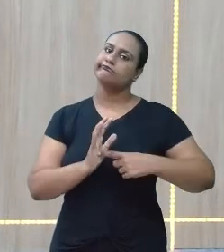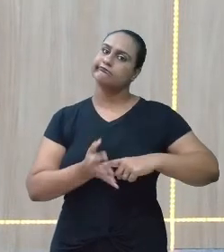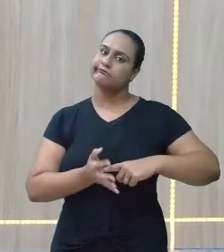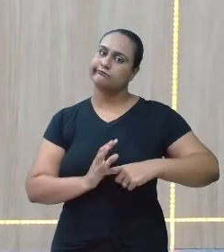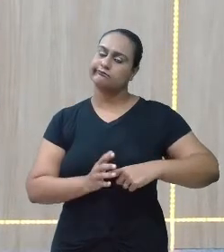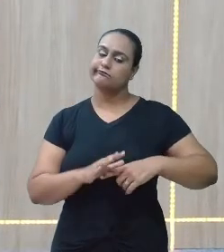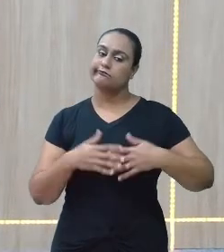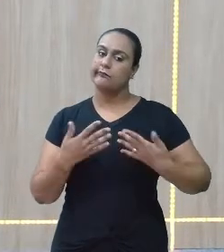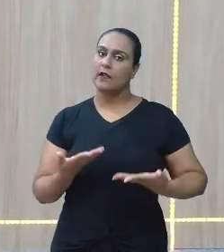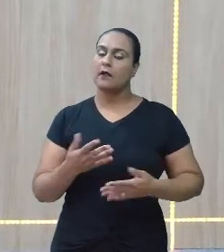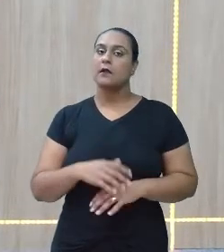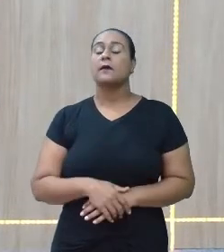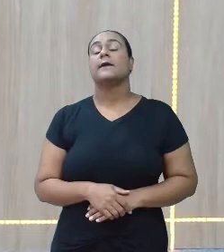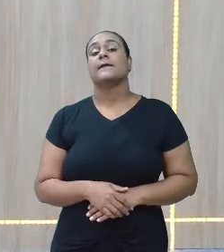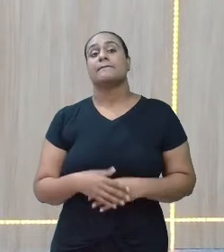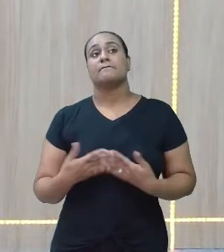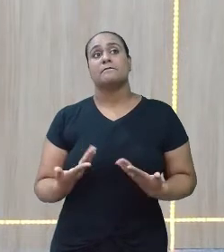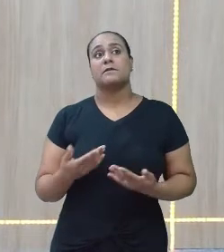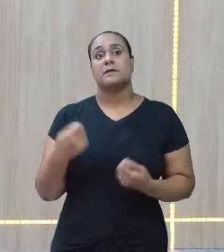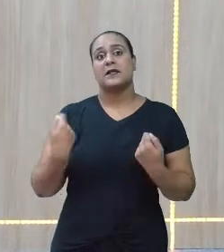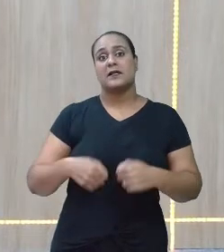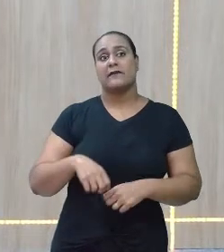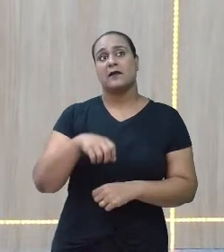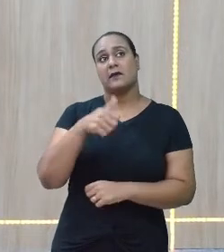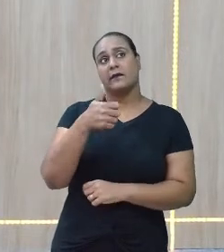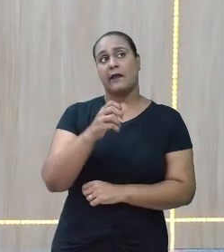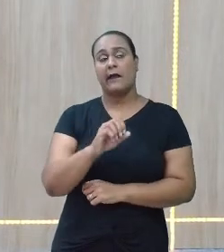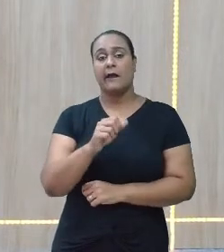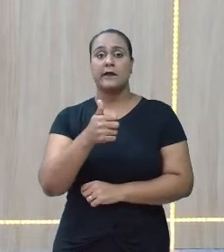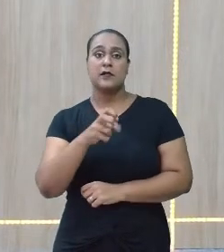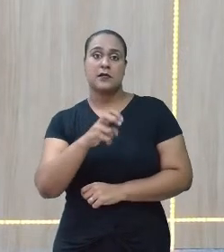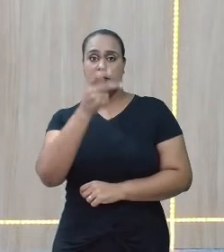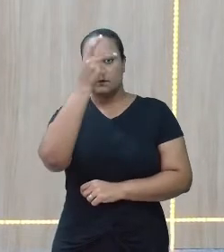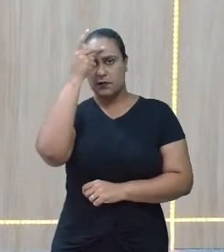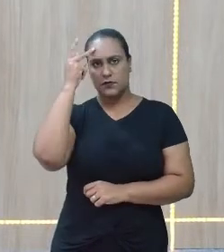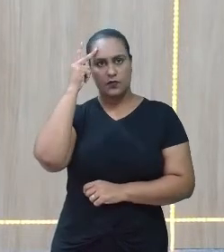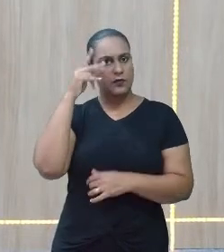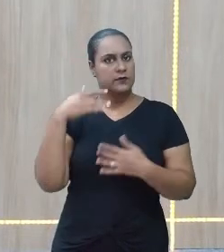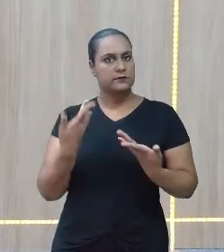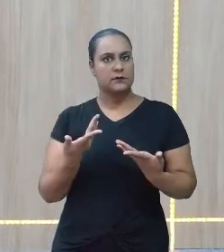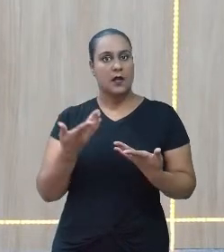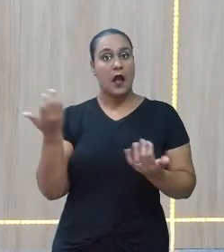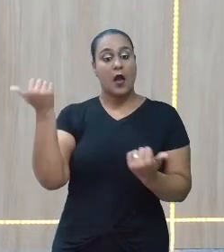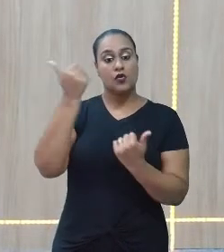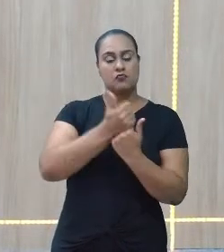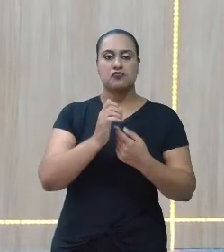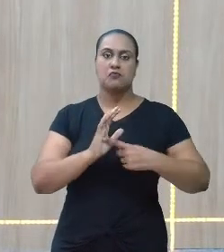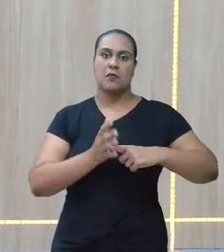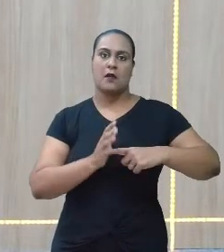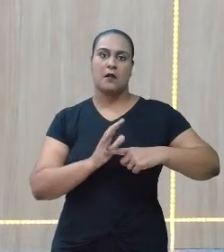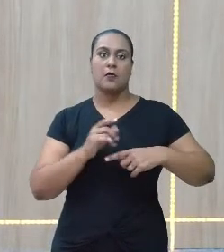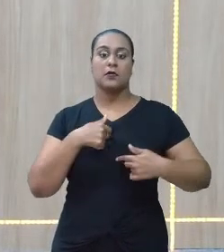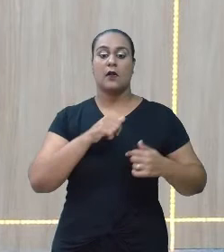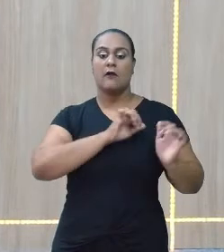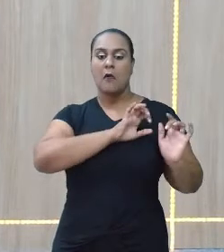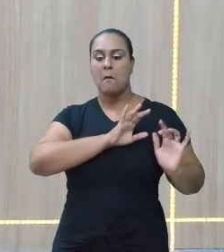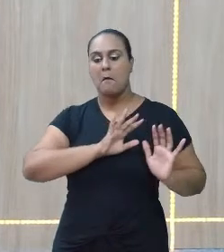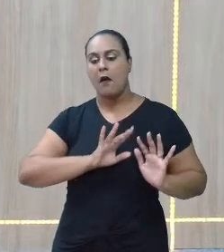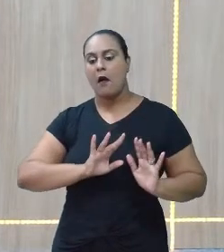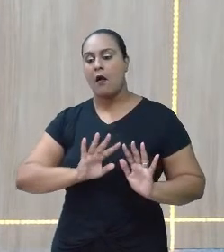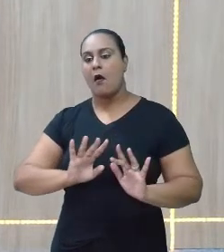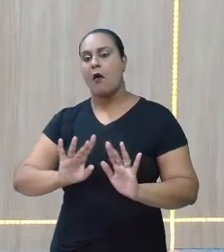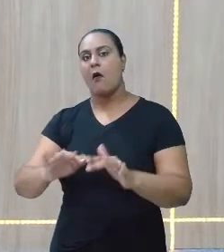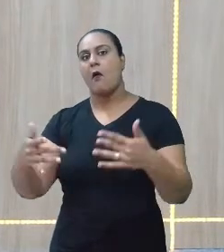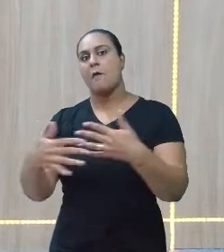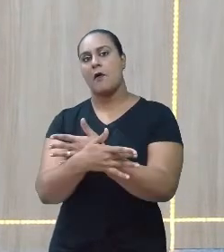aquele trabalho que precisavam de 10, 15 pessoas, uma máquina só vai fazer. Então, essas pessoas vão procurar os grandes centros urbanos atrás de novas formas